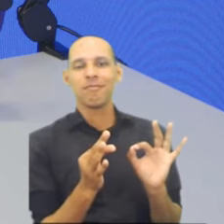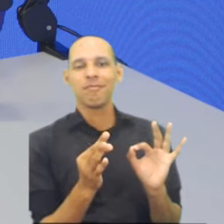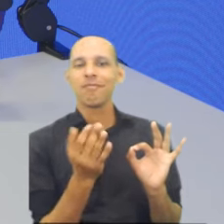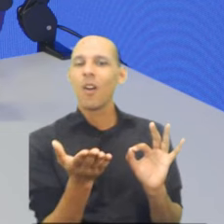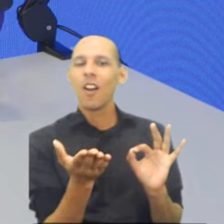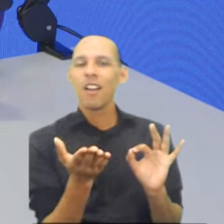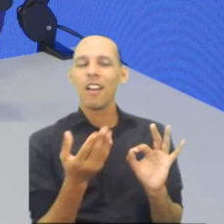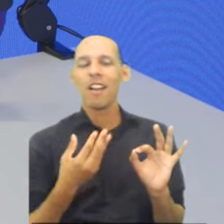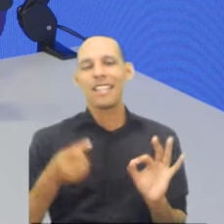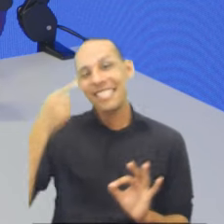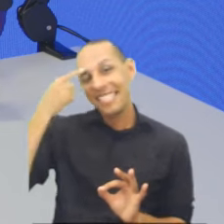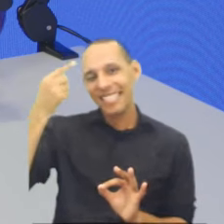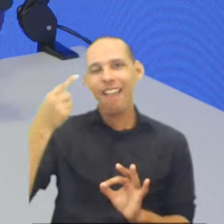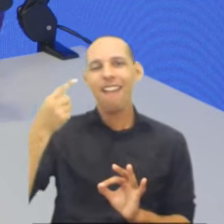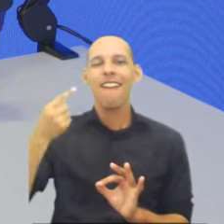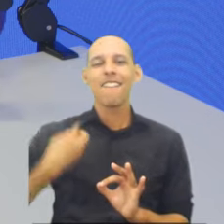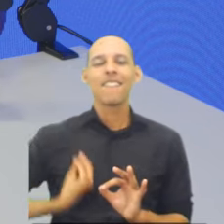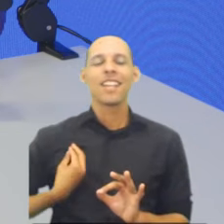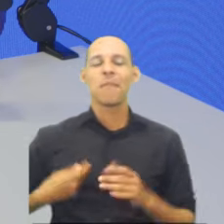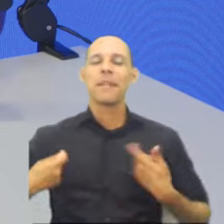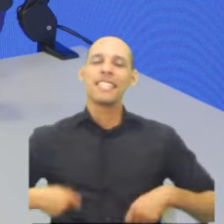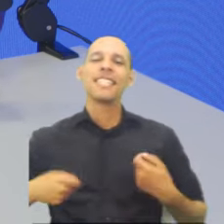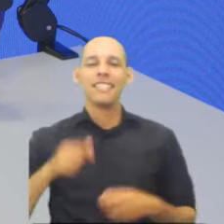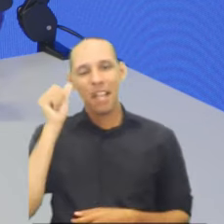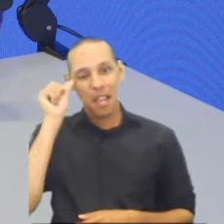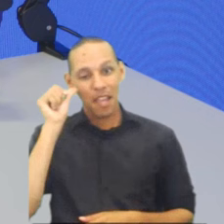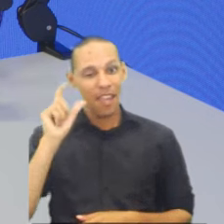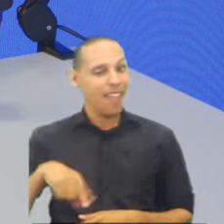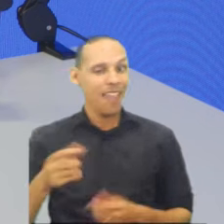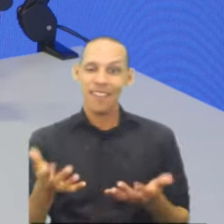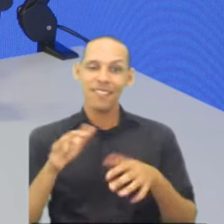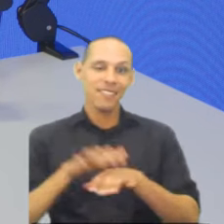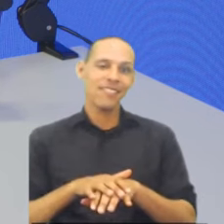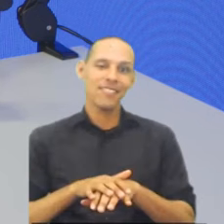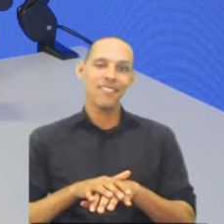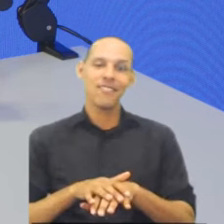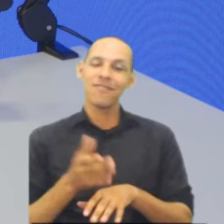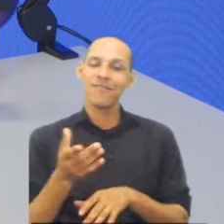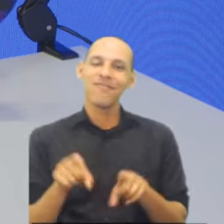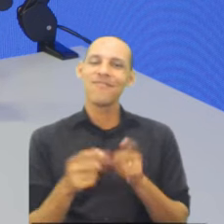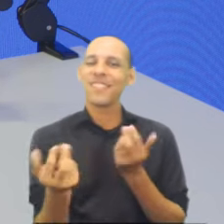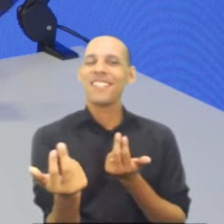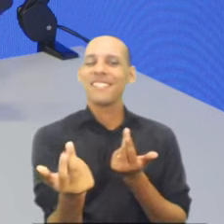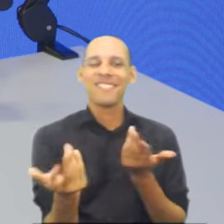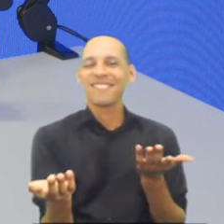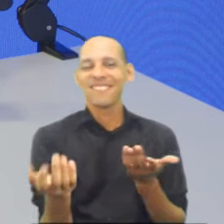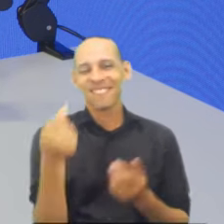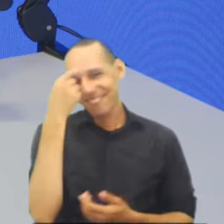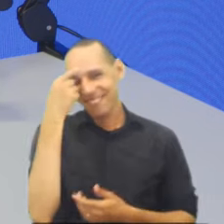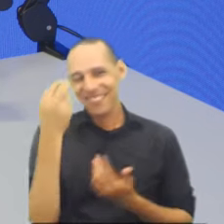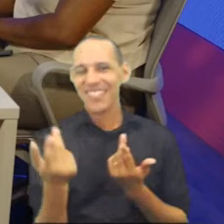te escutar e a sua ideia tem que ser validada então pertencer é muito assim sabe do mas isso para mim é inclusão né você tá incluo tambm eu vejo